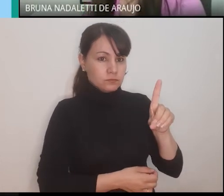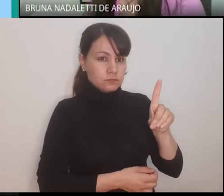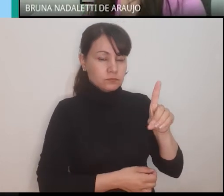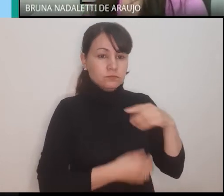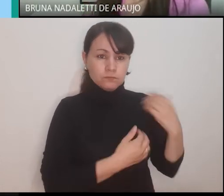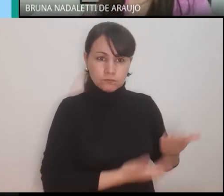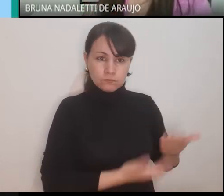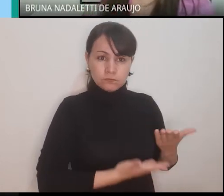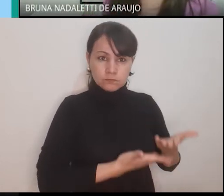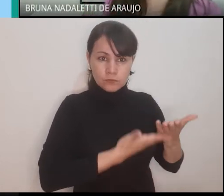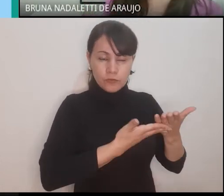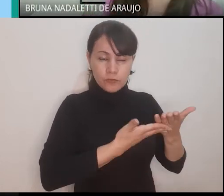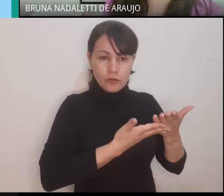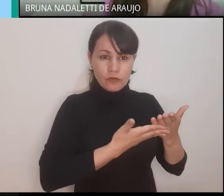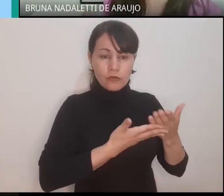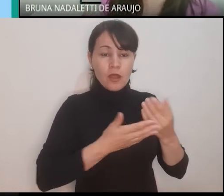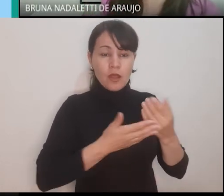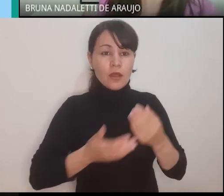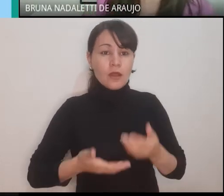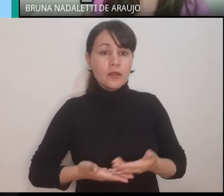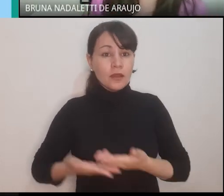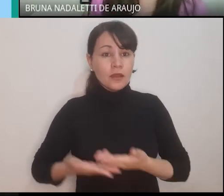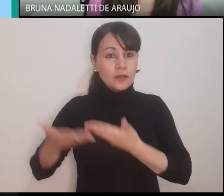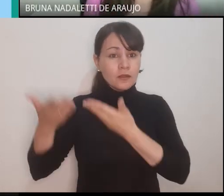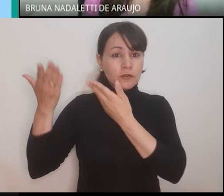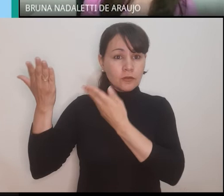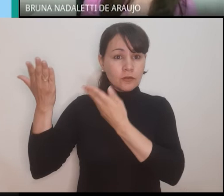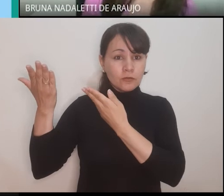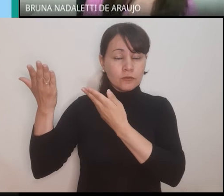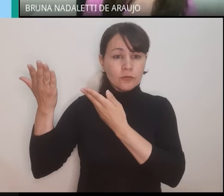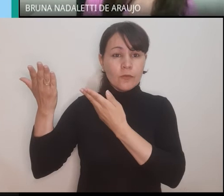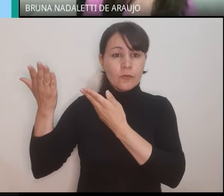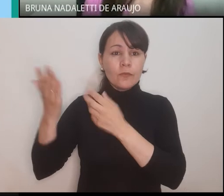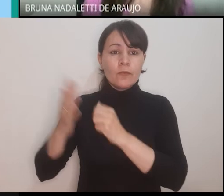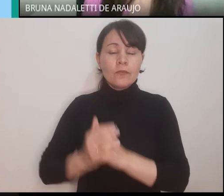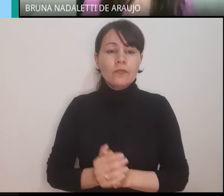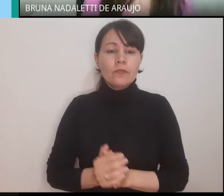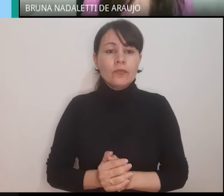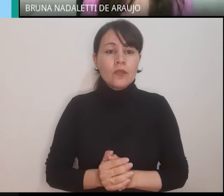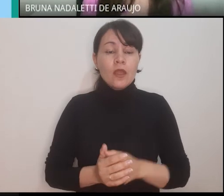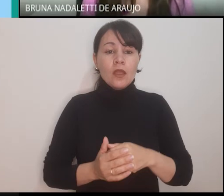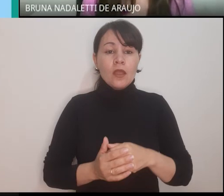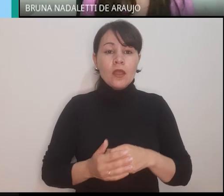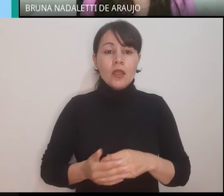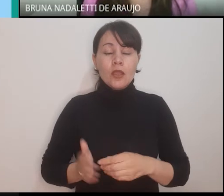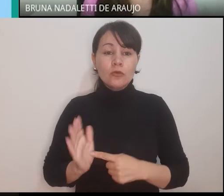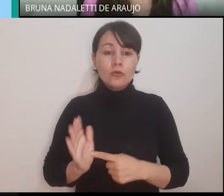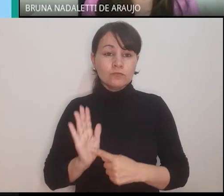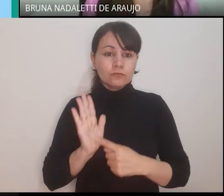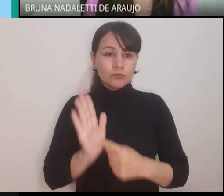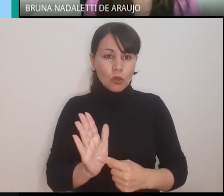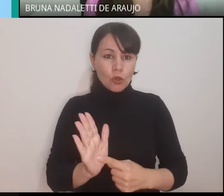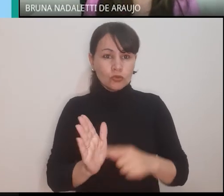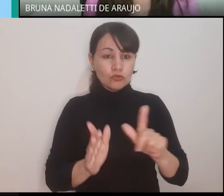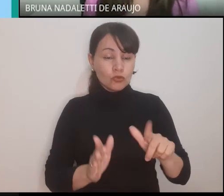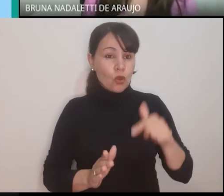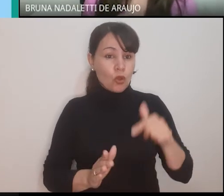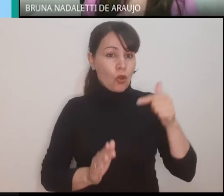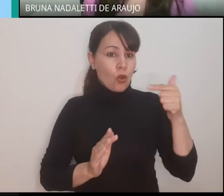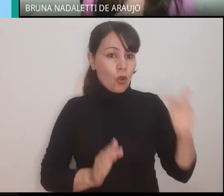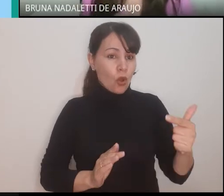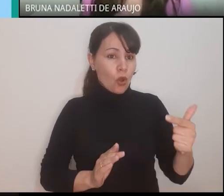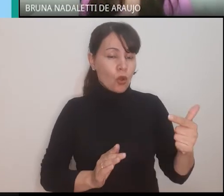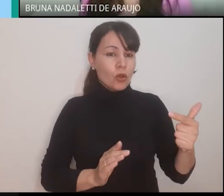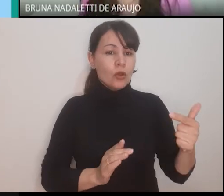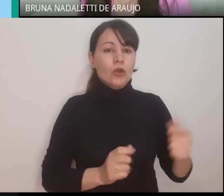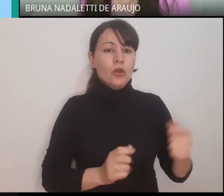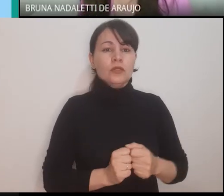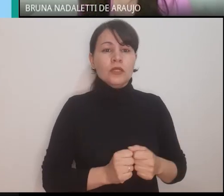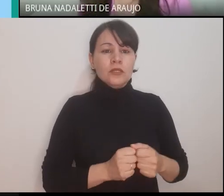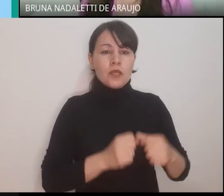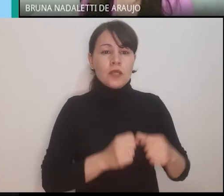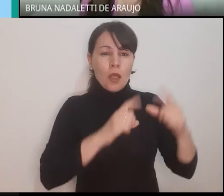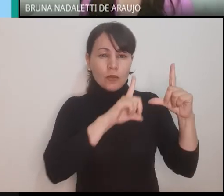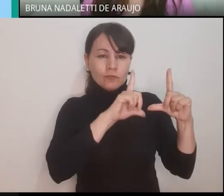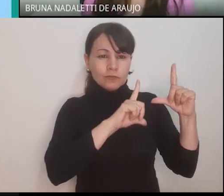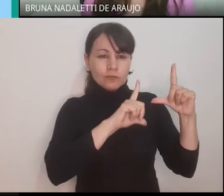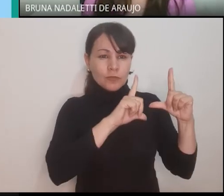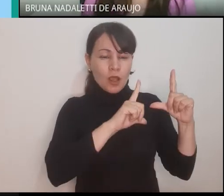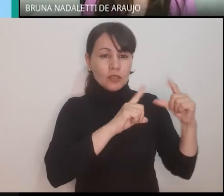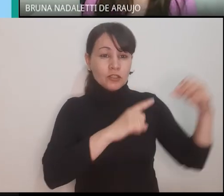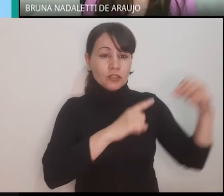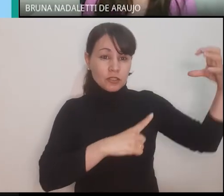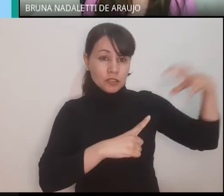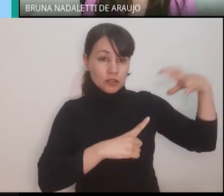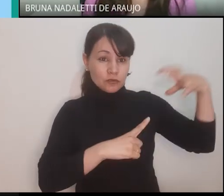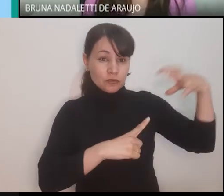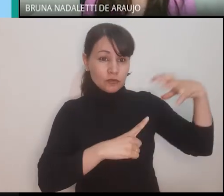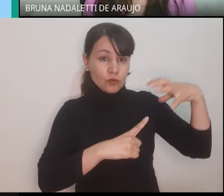aqui na imagem ao lado, à minha esquerda, eu trago outras funções e o respectivo efeito de